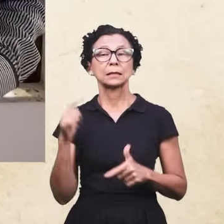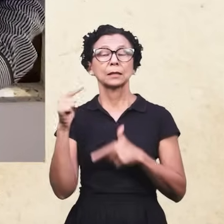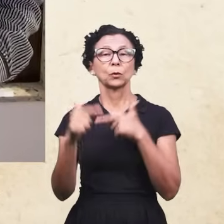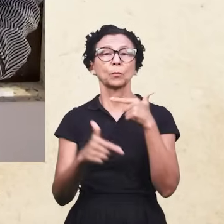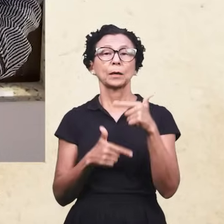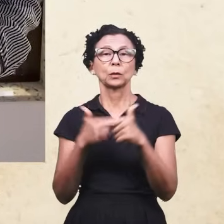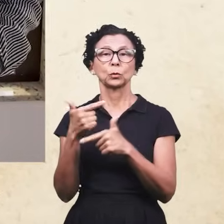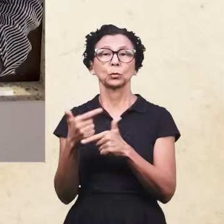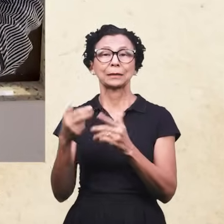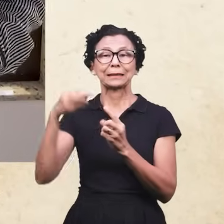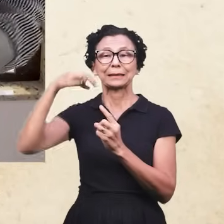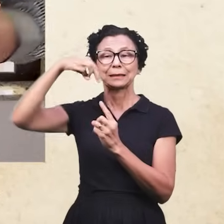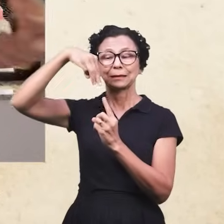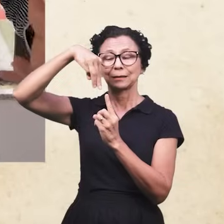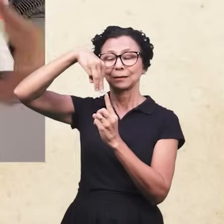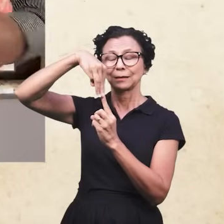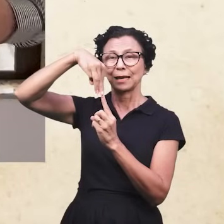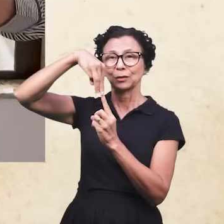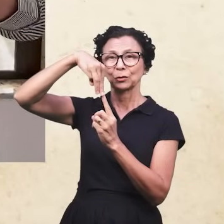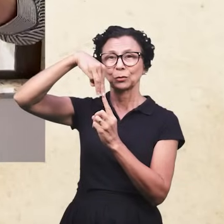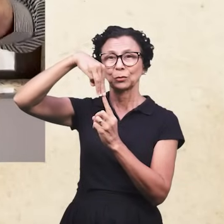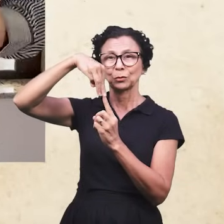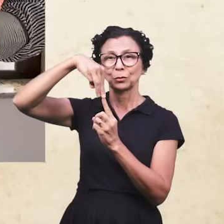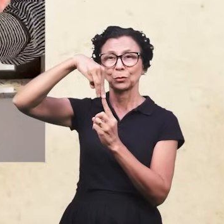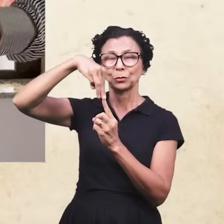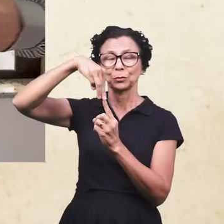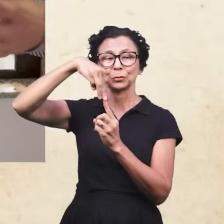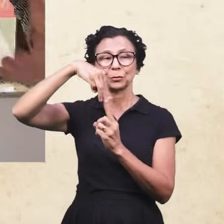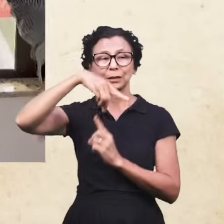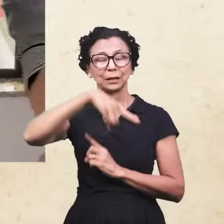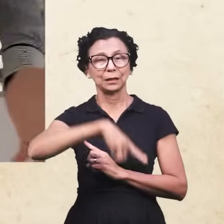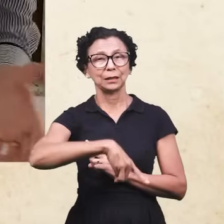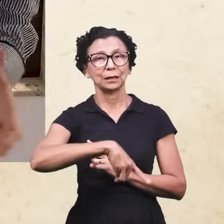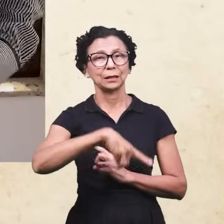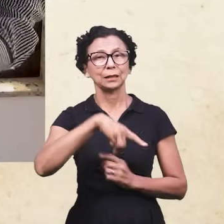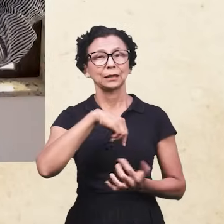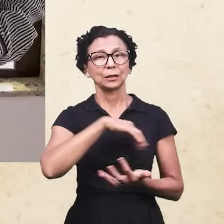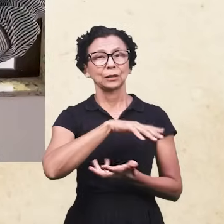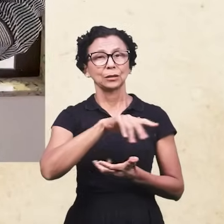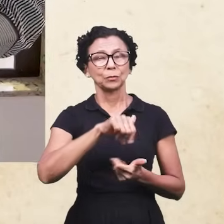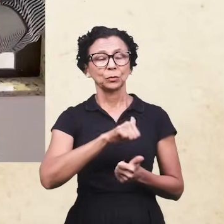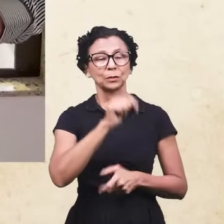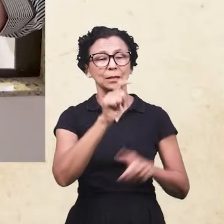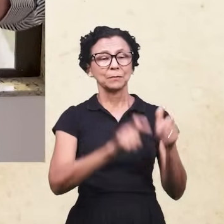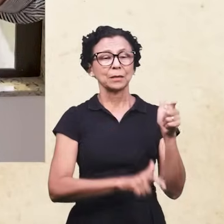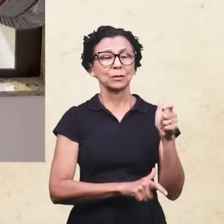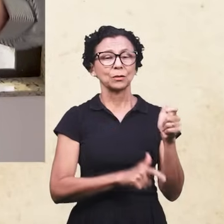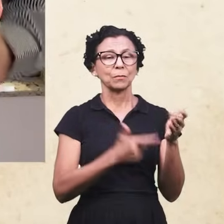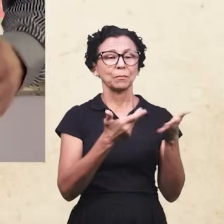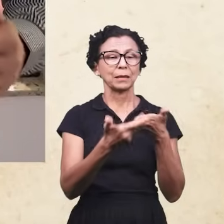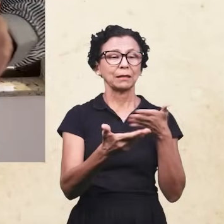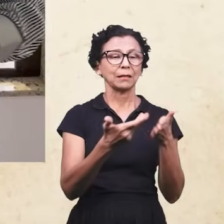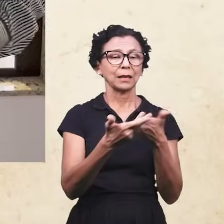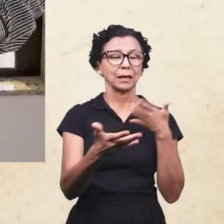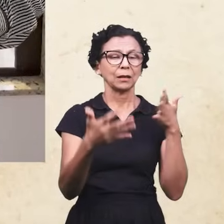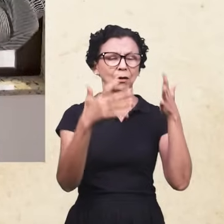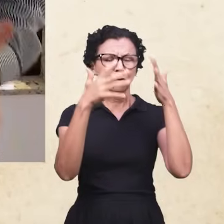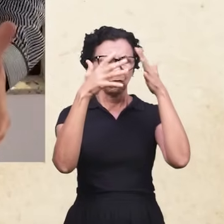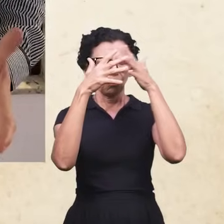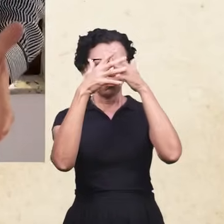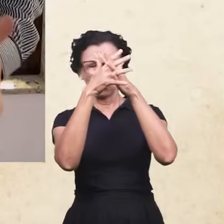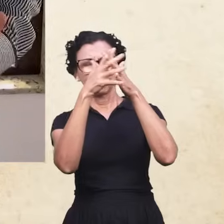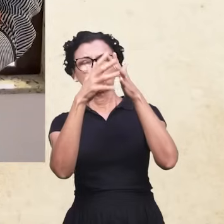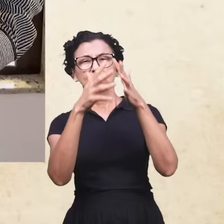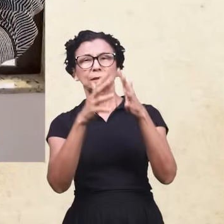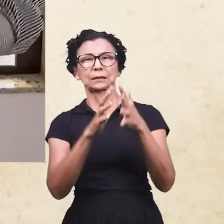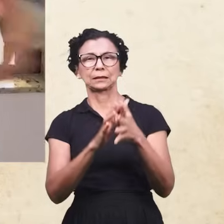da mente do homem. E o homem está se perdendo, está se confundindo. Por quê? Porque as coisas fluem muito